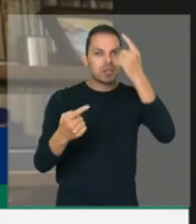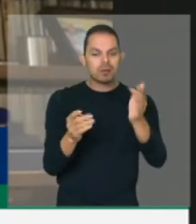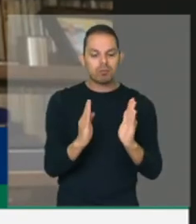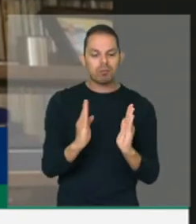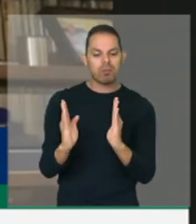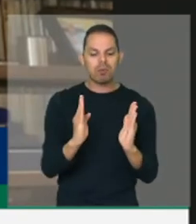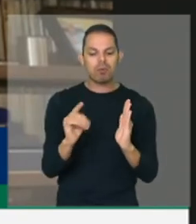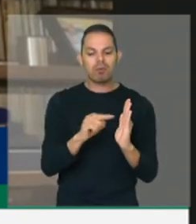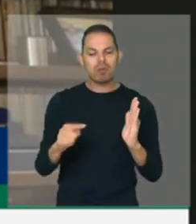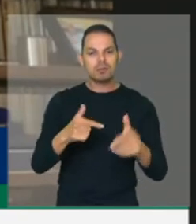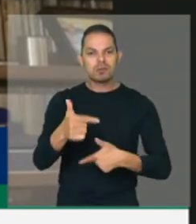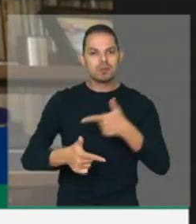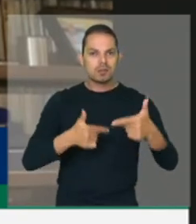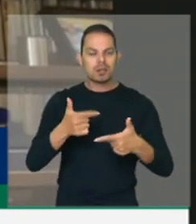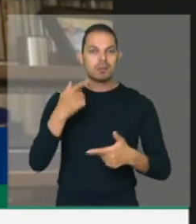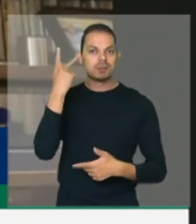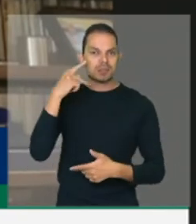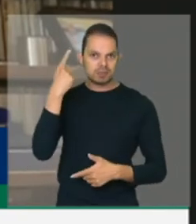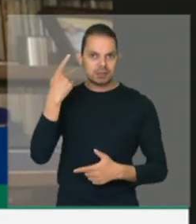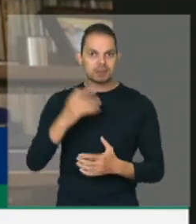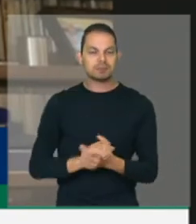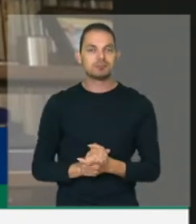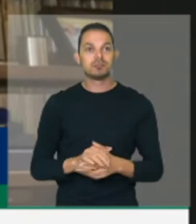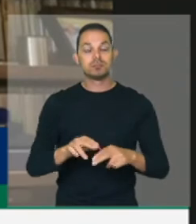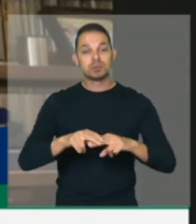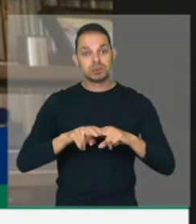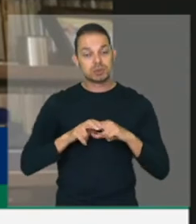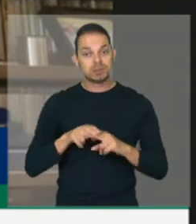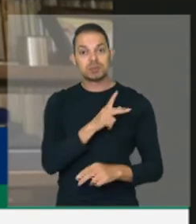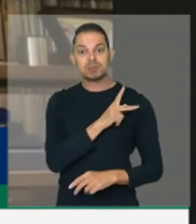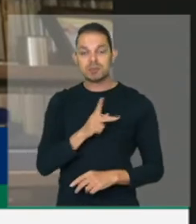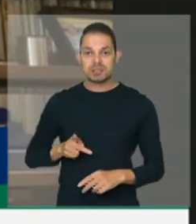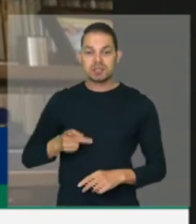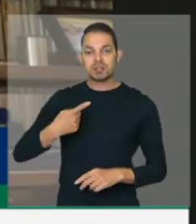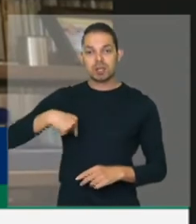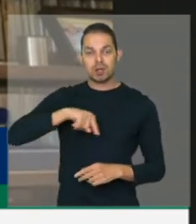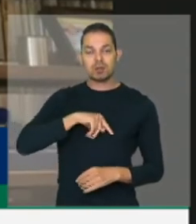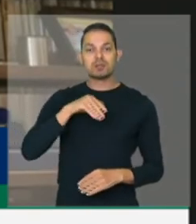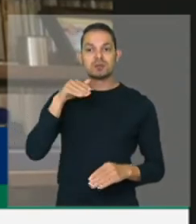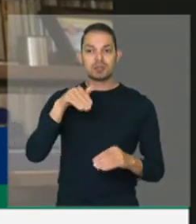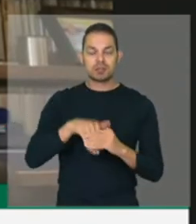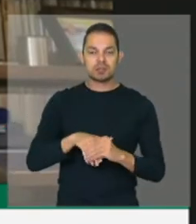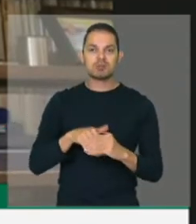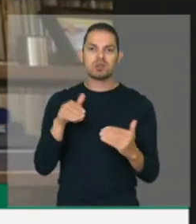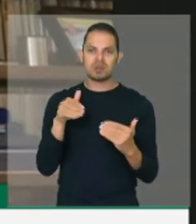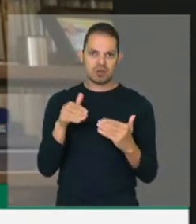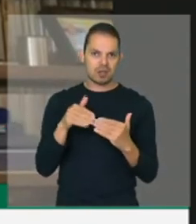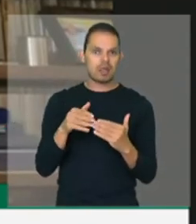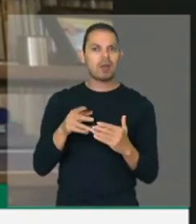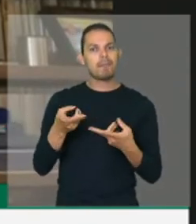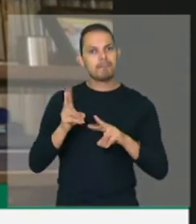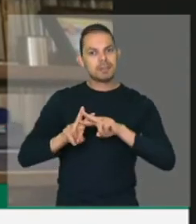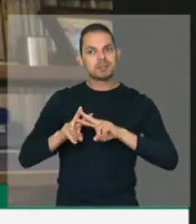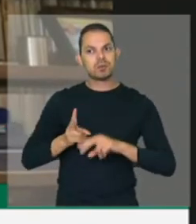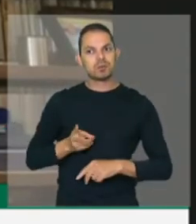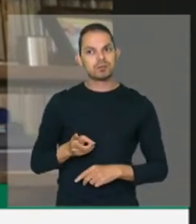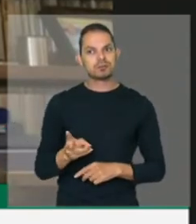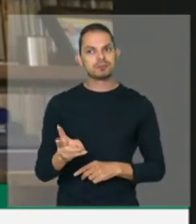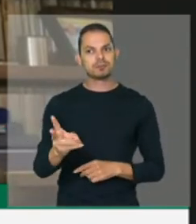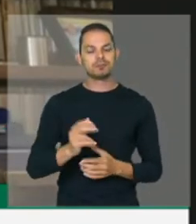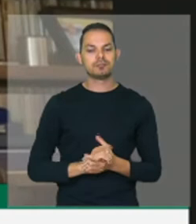da atividade parlamentar. Por isso, senhor presidente, nós encaminhamos o voto favorável à manutenção